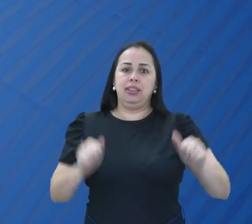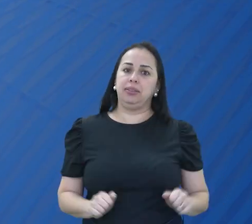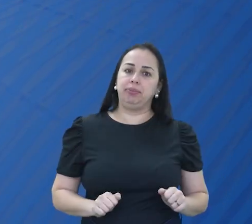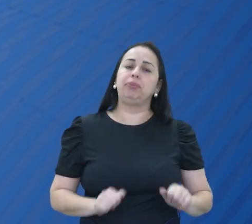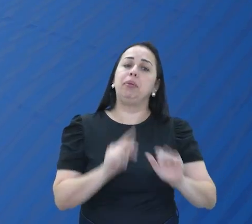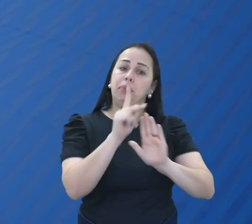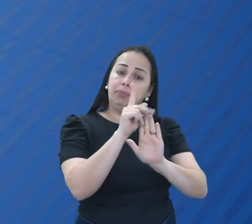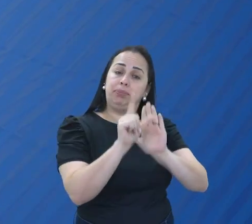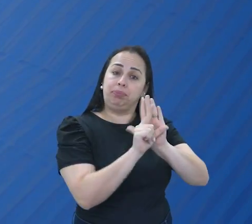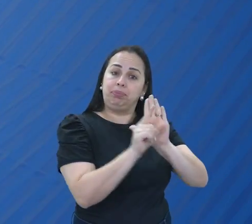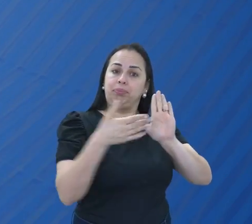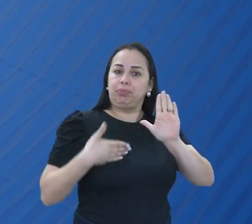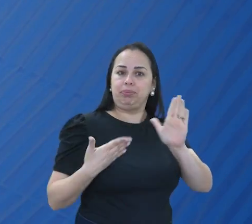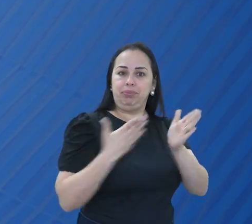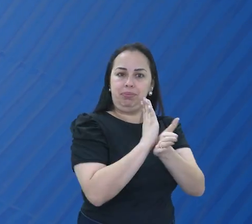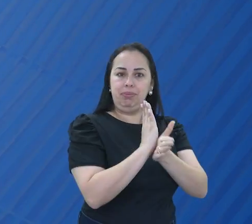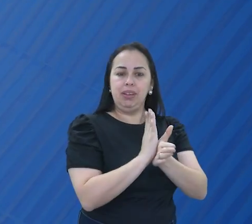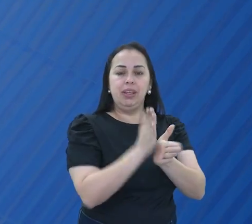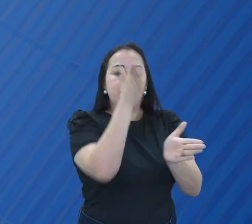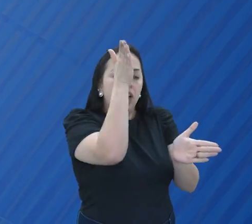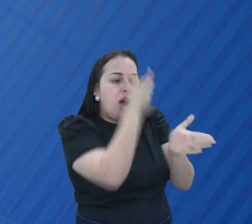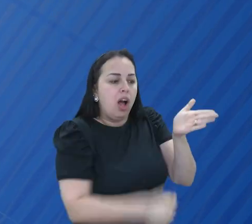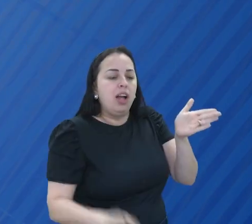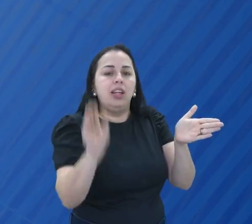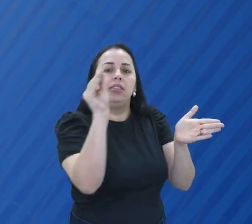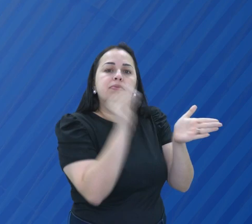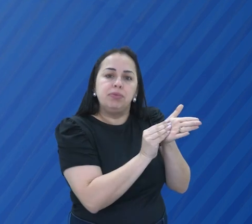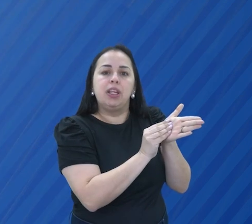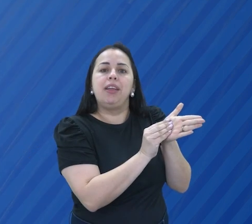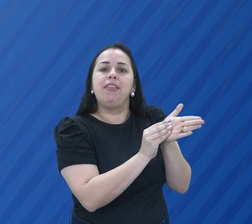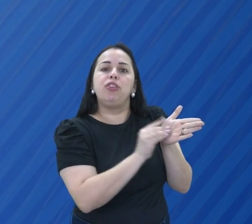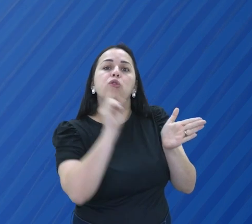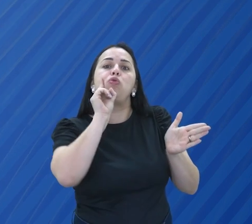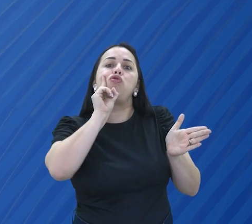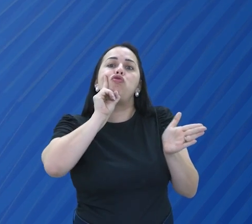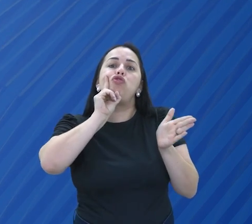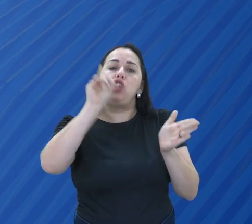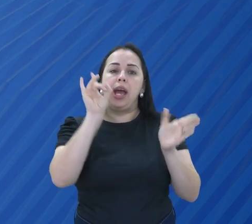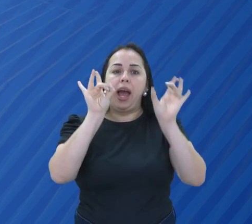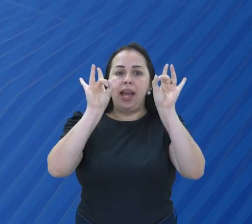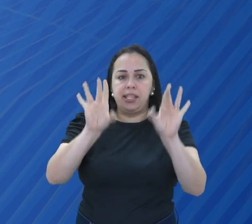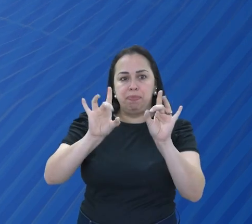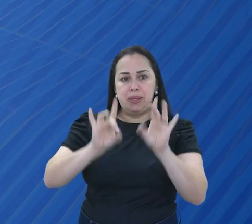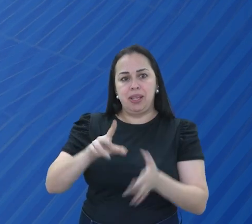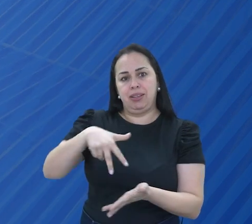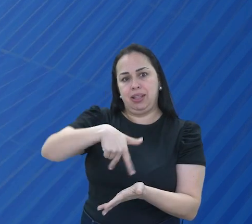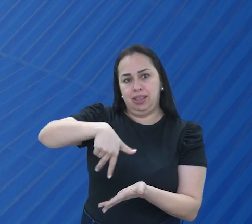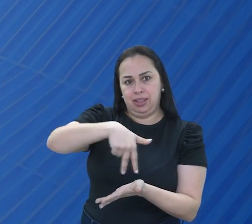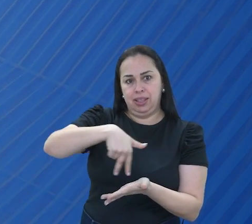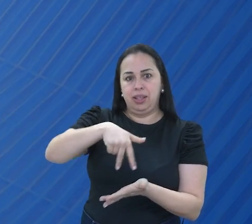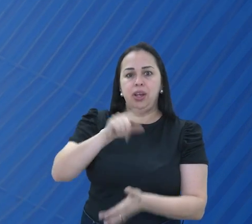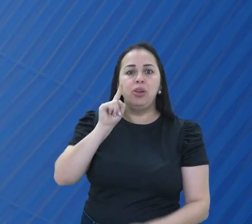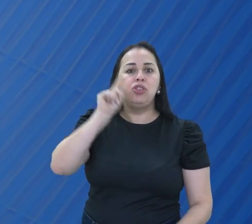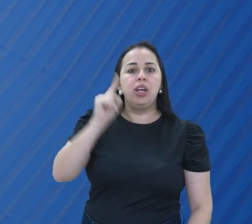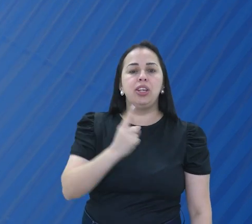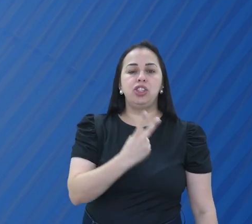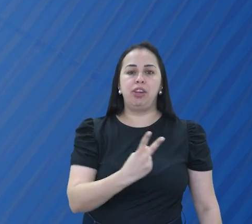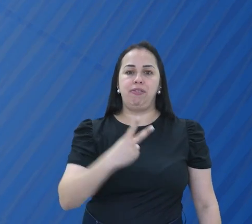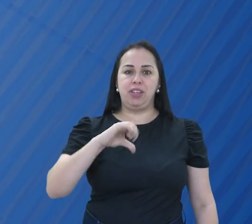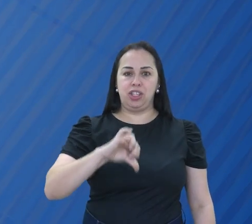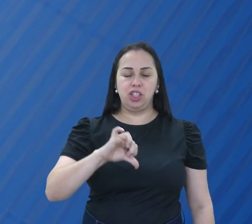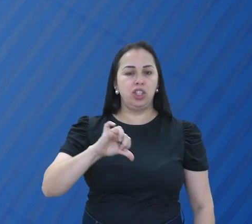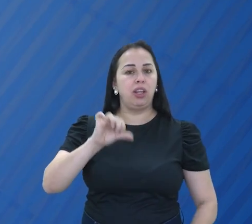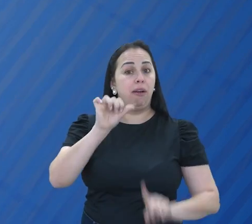Municipal aprovou o projeto de lei que inclui no calendário oficial de comemorações do município o Dia da Dança. A data passa a